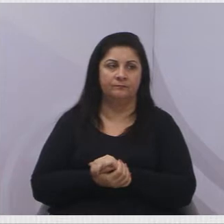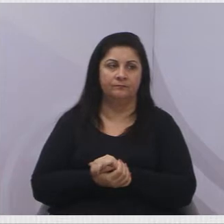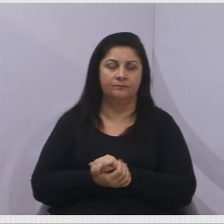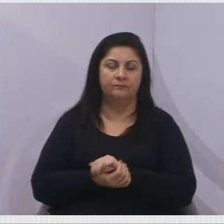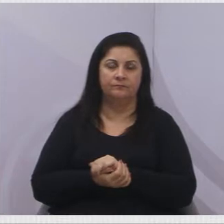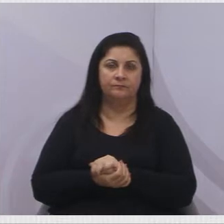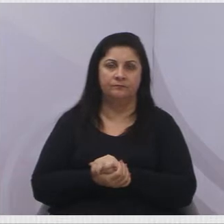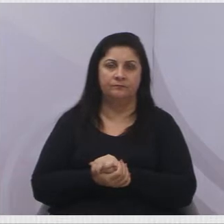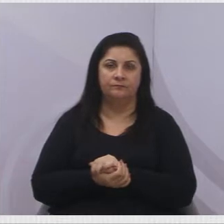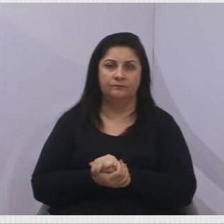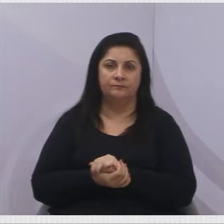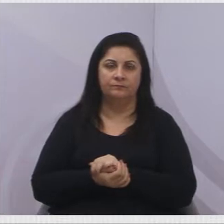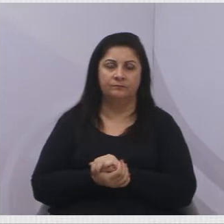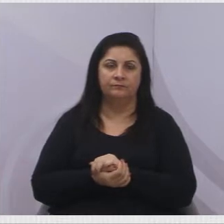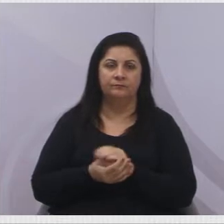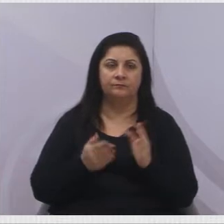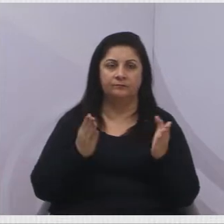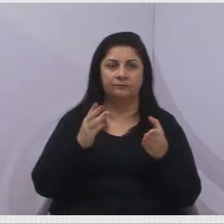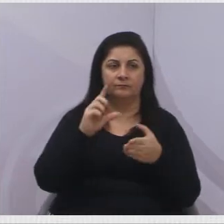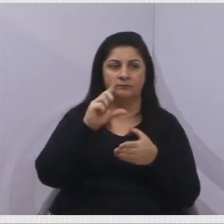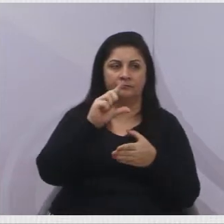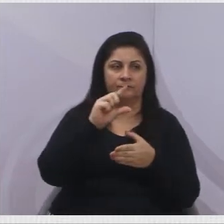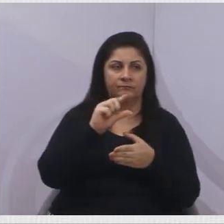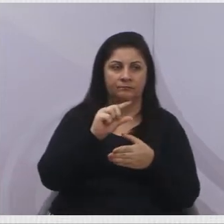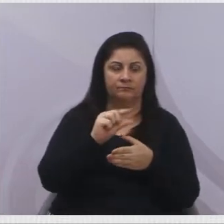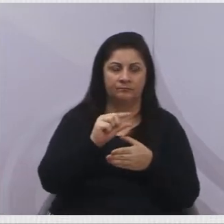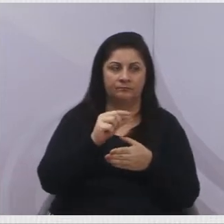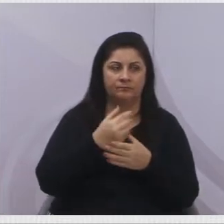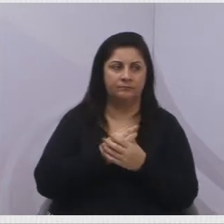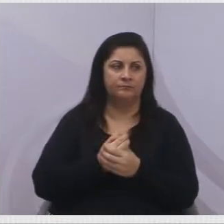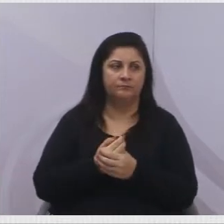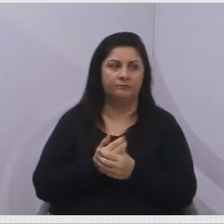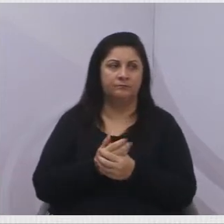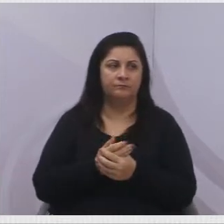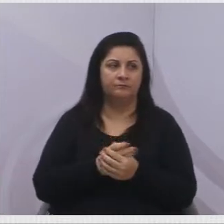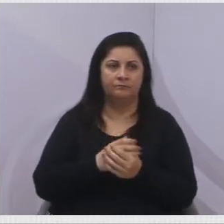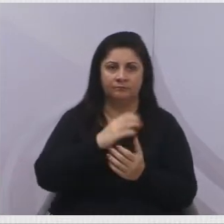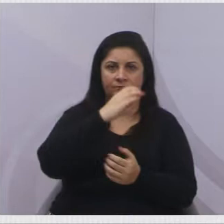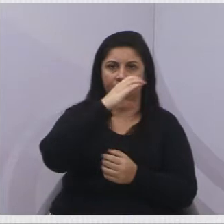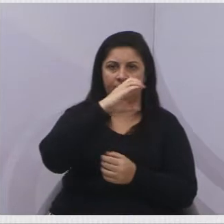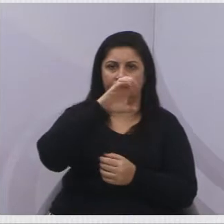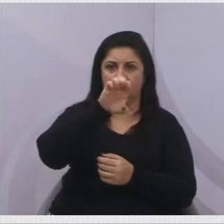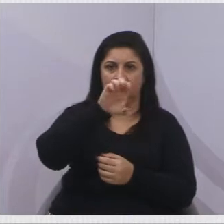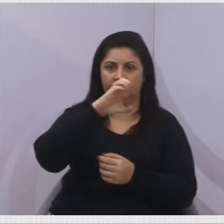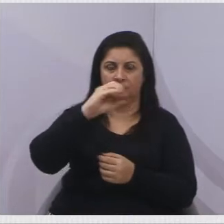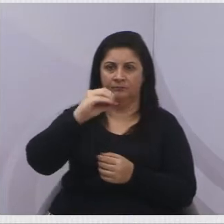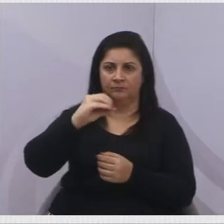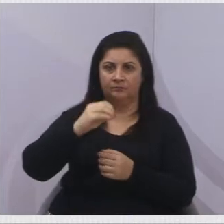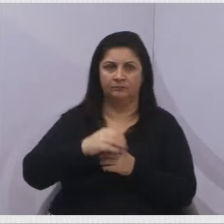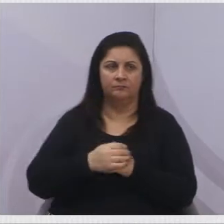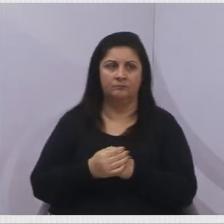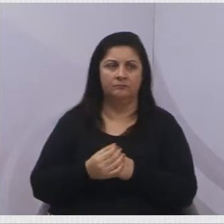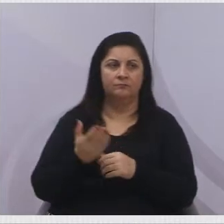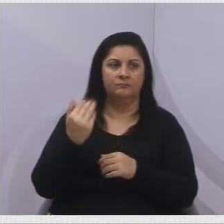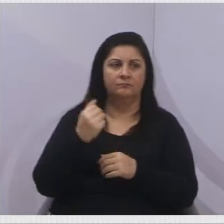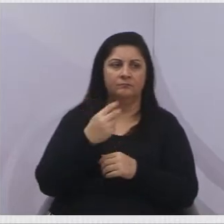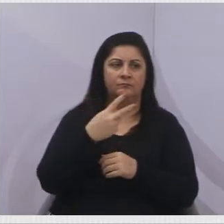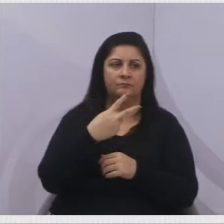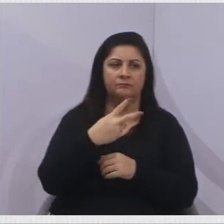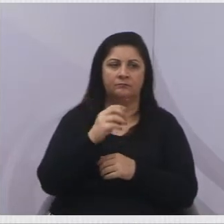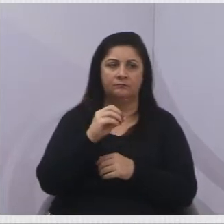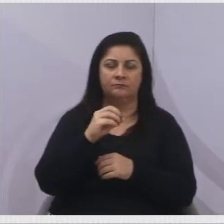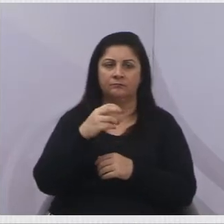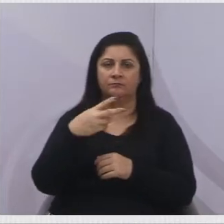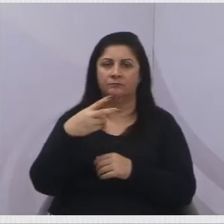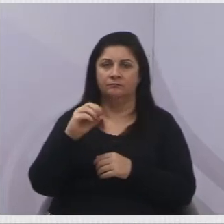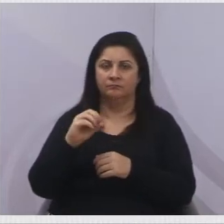uma redução, né? Em 2020 foram 78 consultas realizadas e